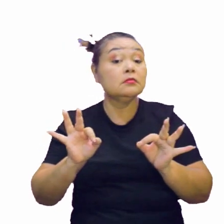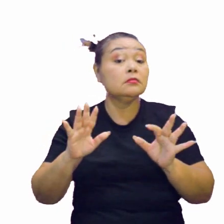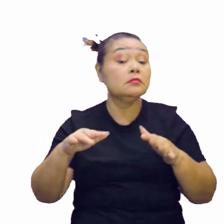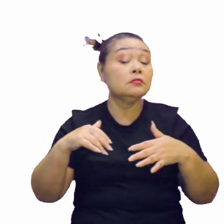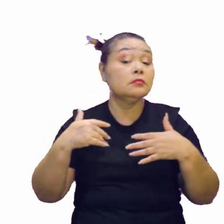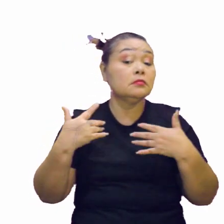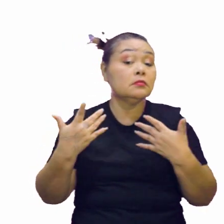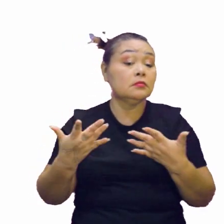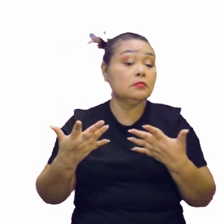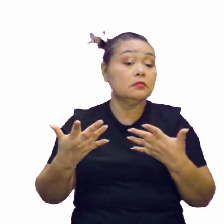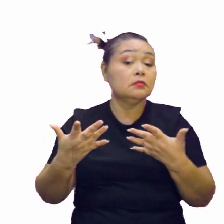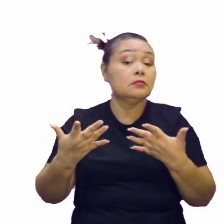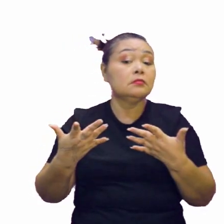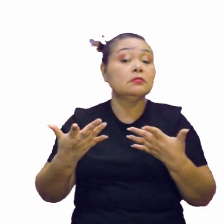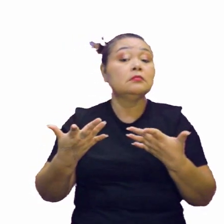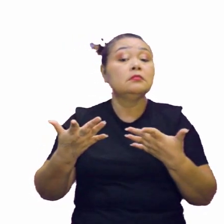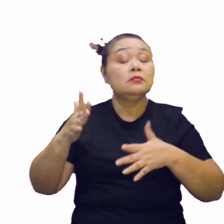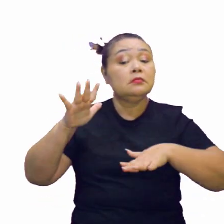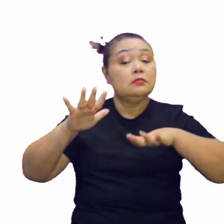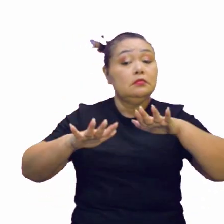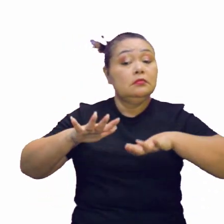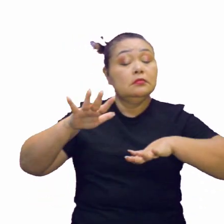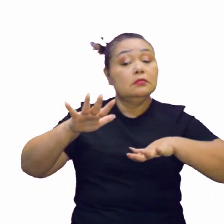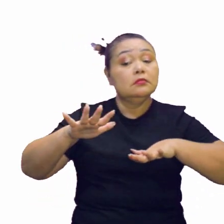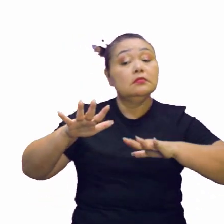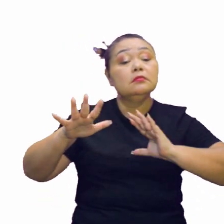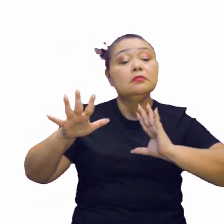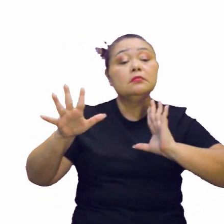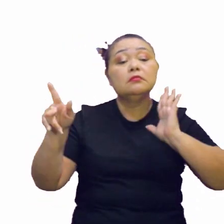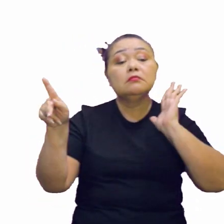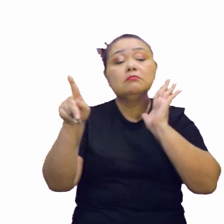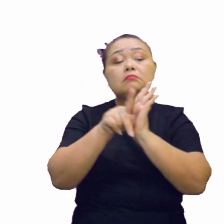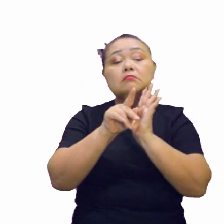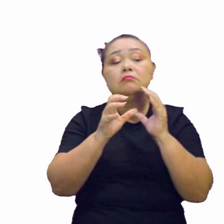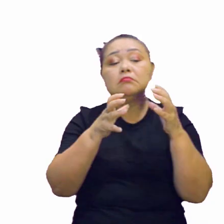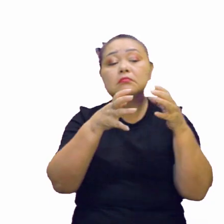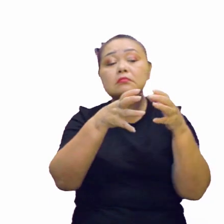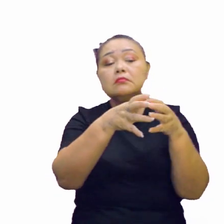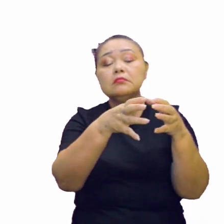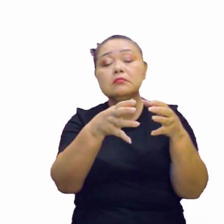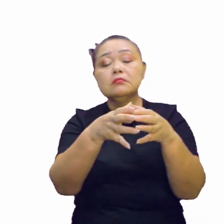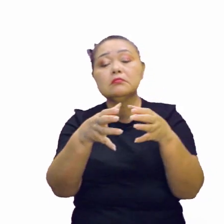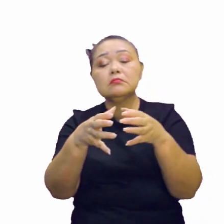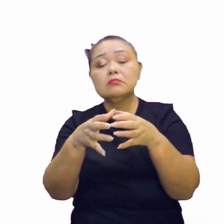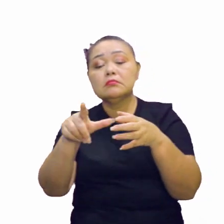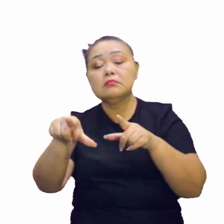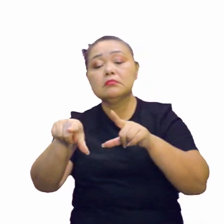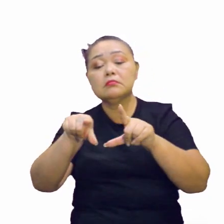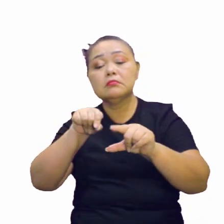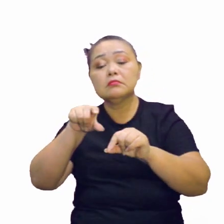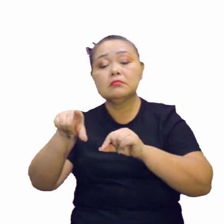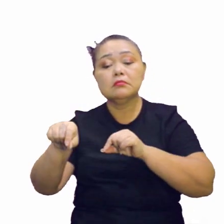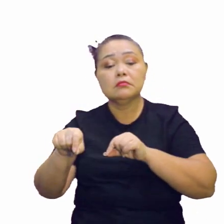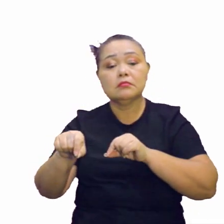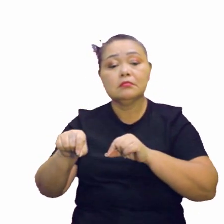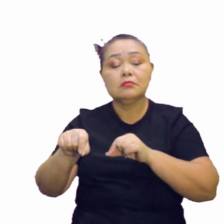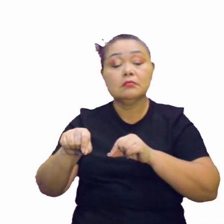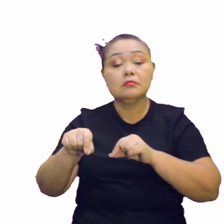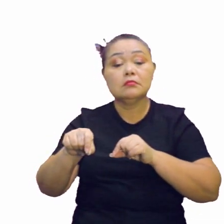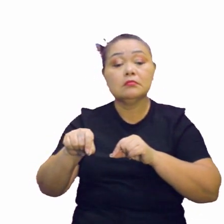Isso se deve a algumas peculiaridades das espécies